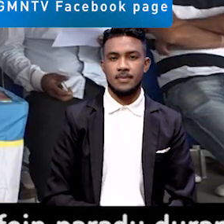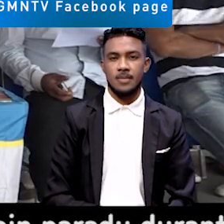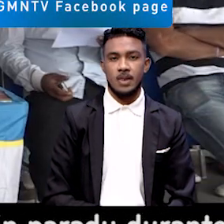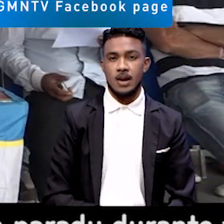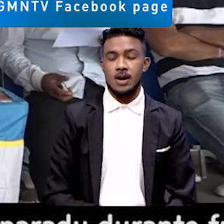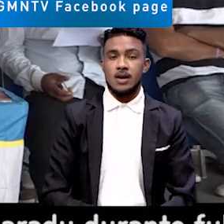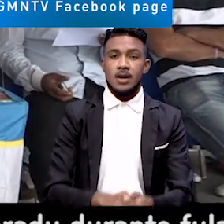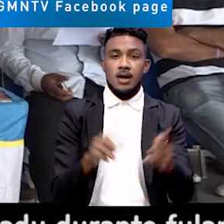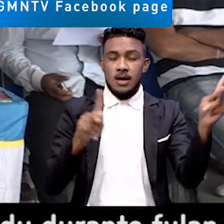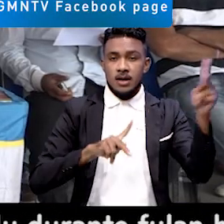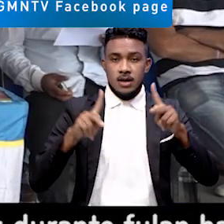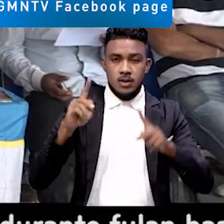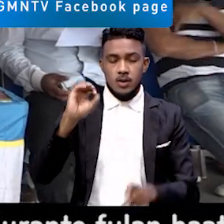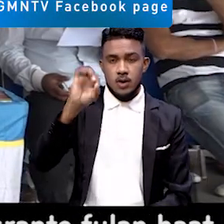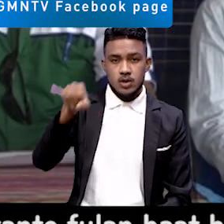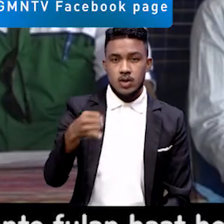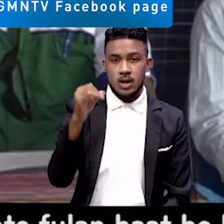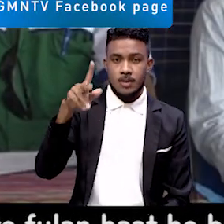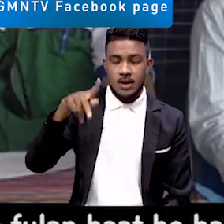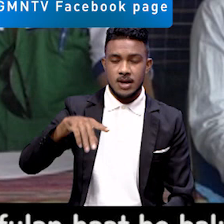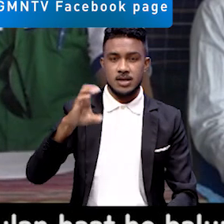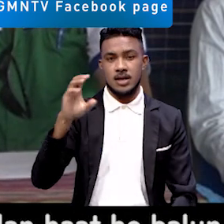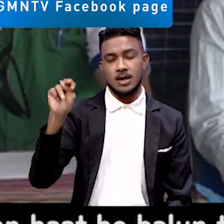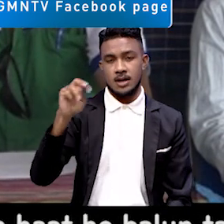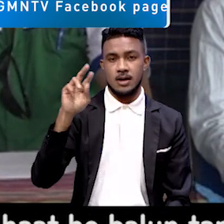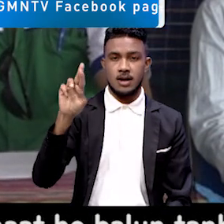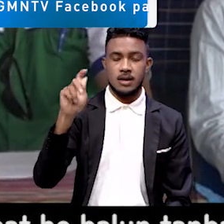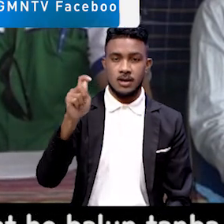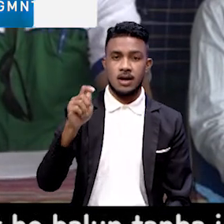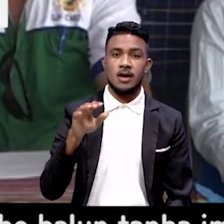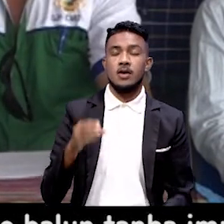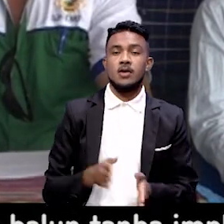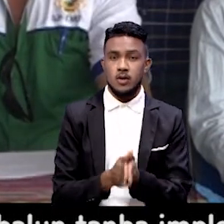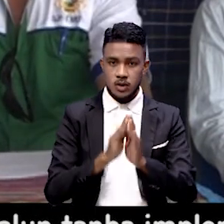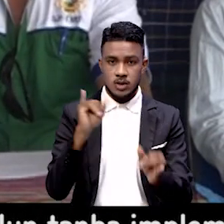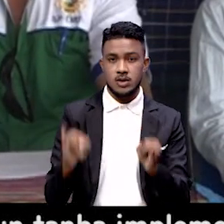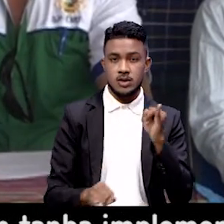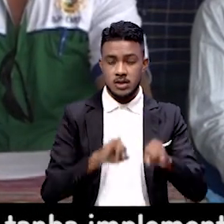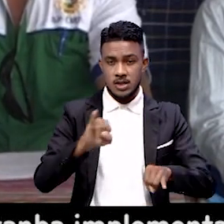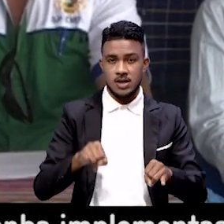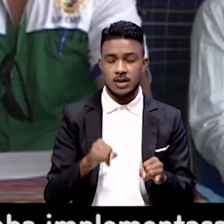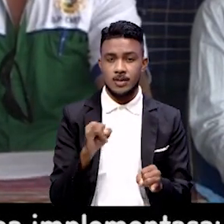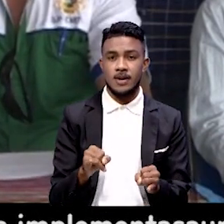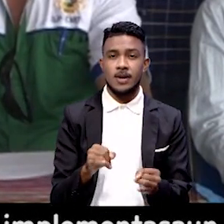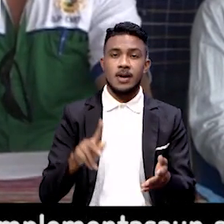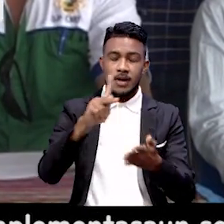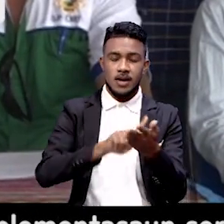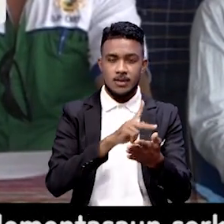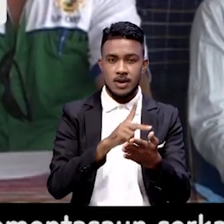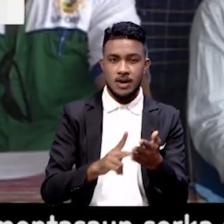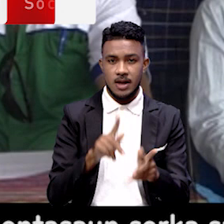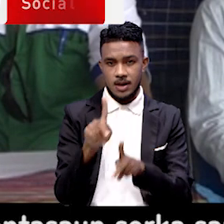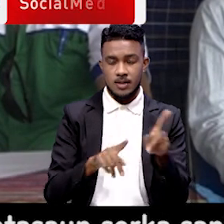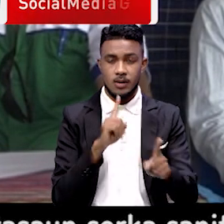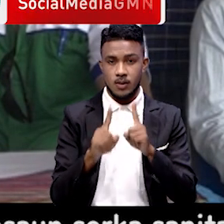Relacionado ao caso, né, o JP CNRT, russo da Autoridade de Justiça, ato acelera processo de investigação da crime. Porta-voz do